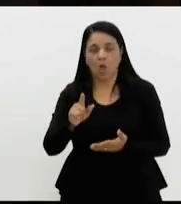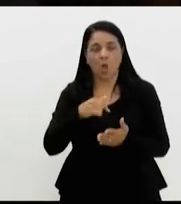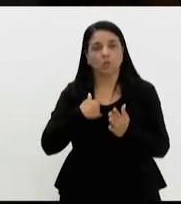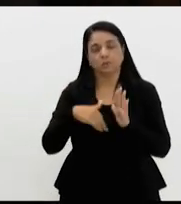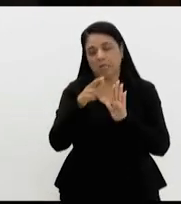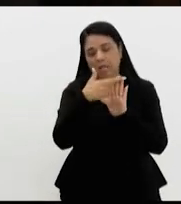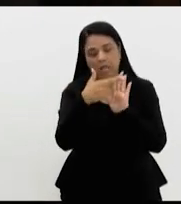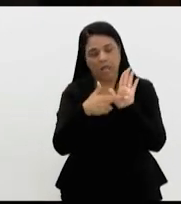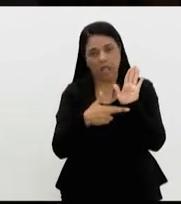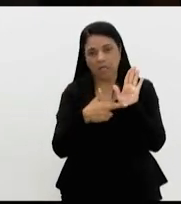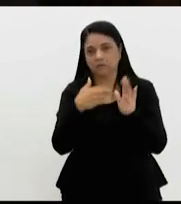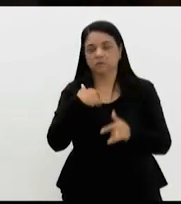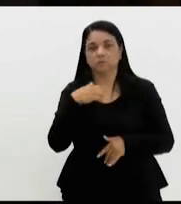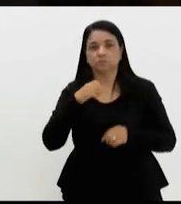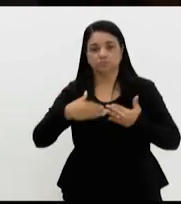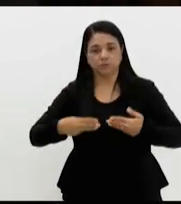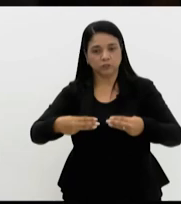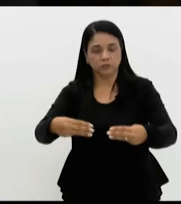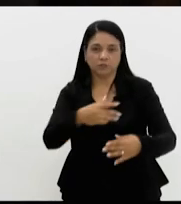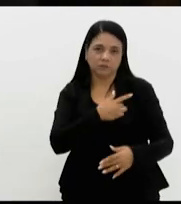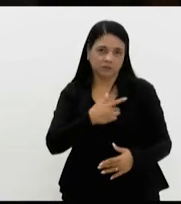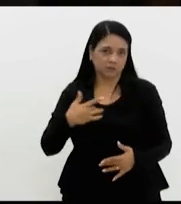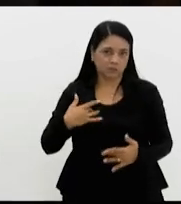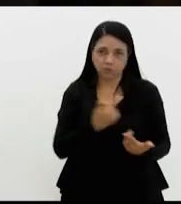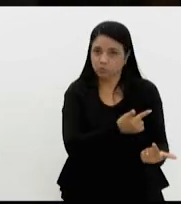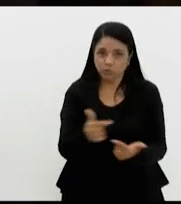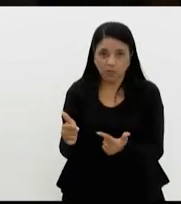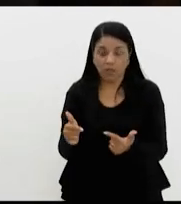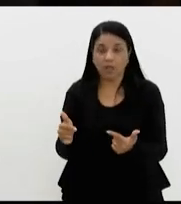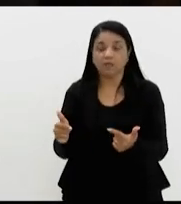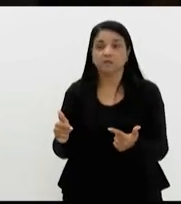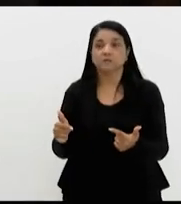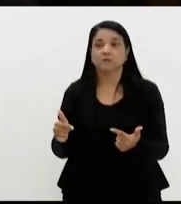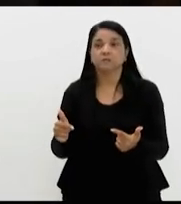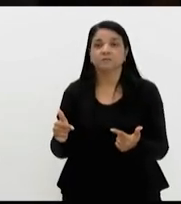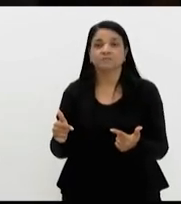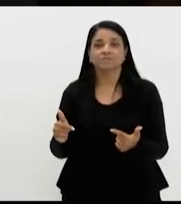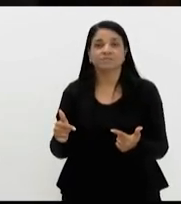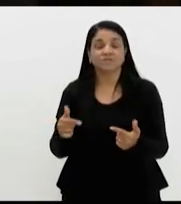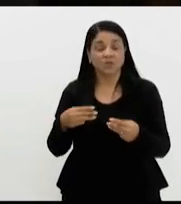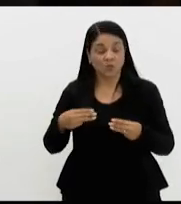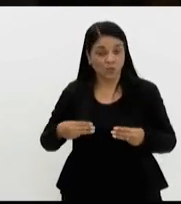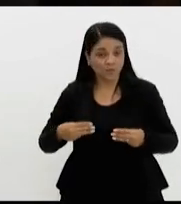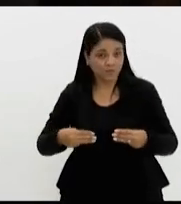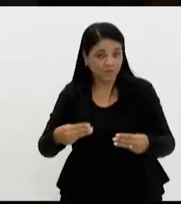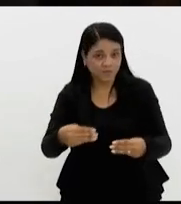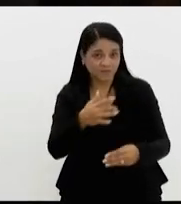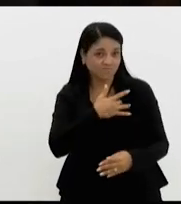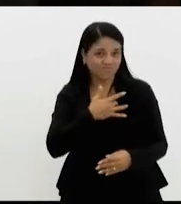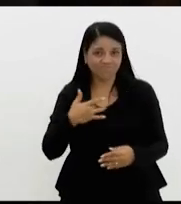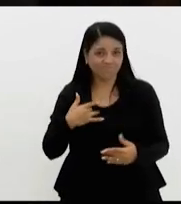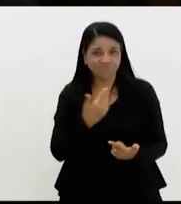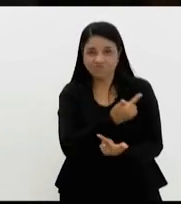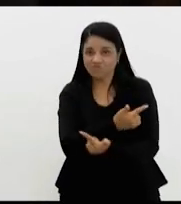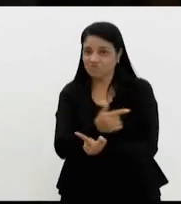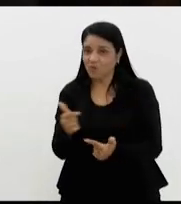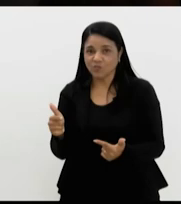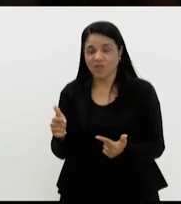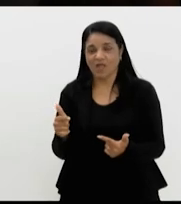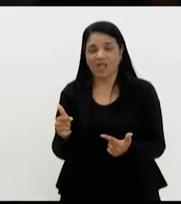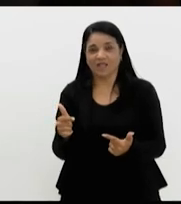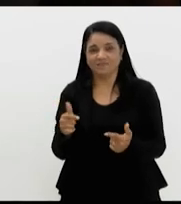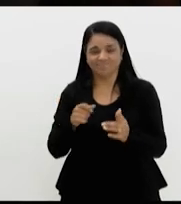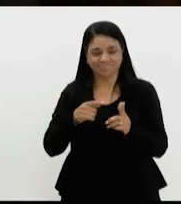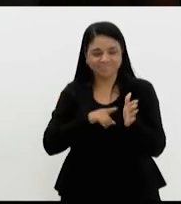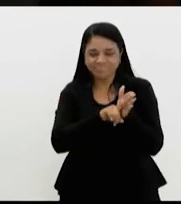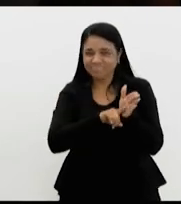Saúde para gestação de risco habitual. O Ministério da Saúde não preconiza esse exame nas